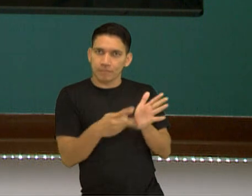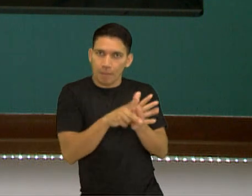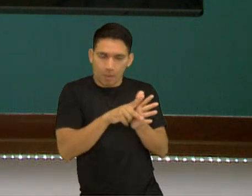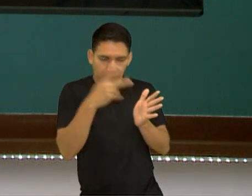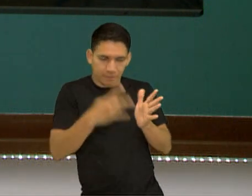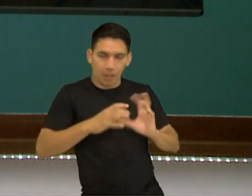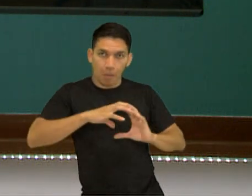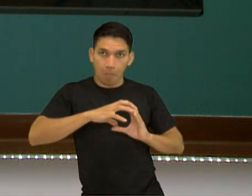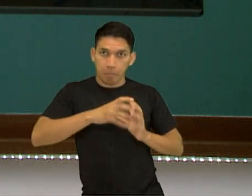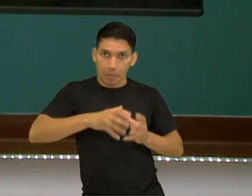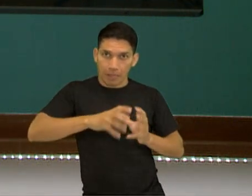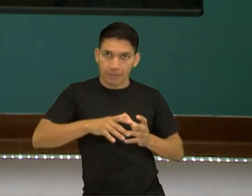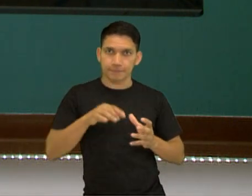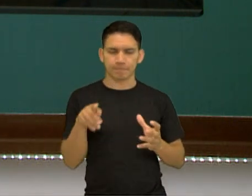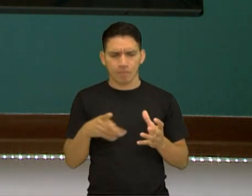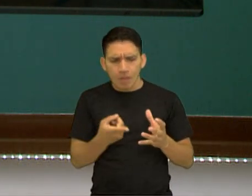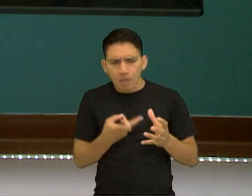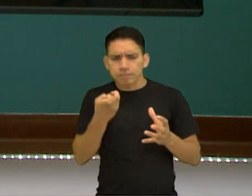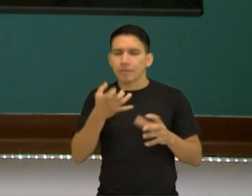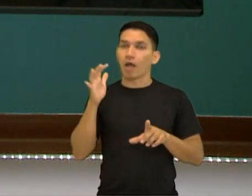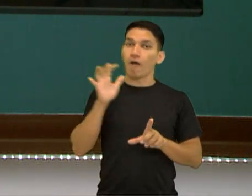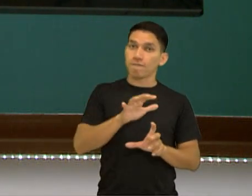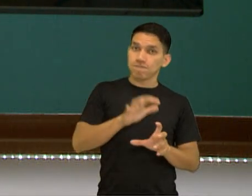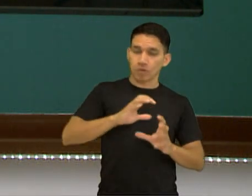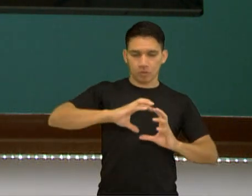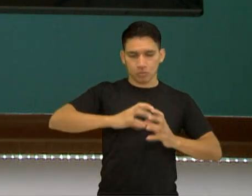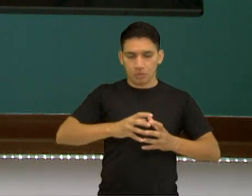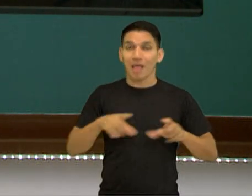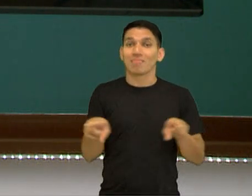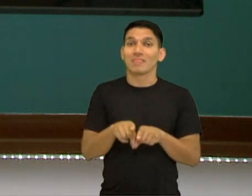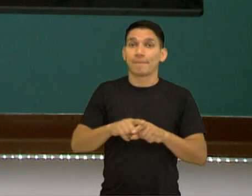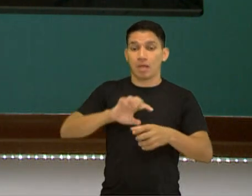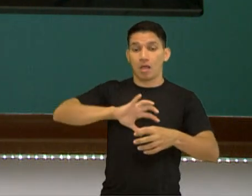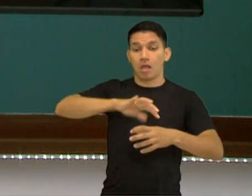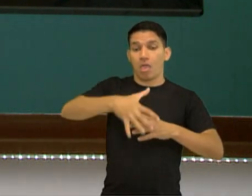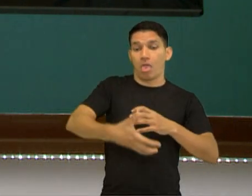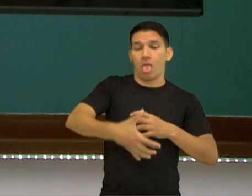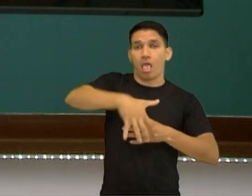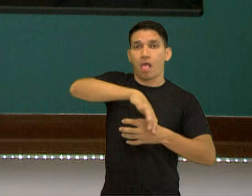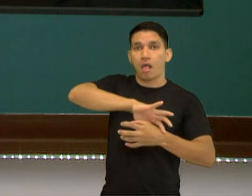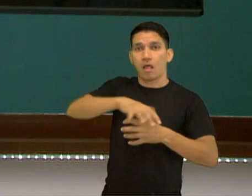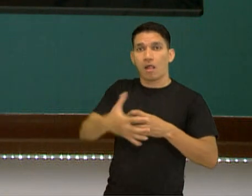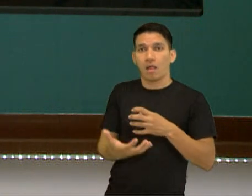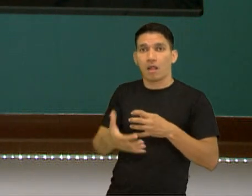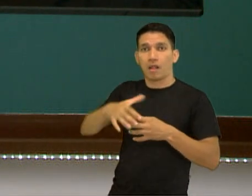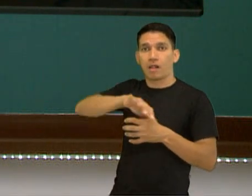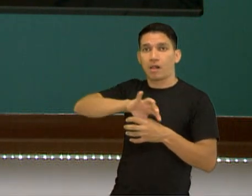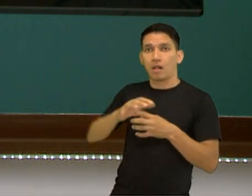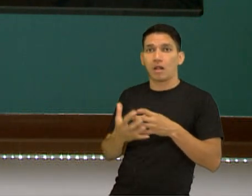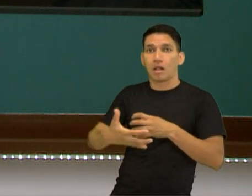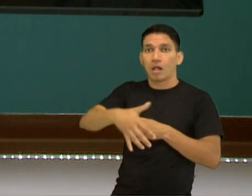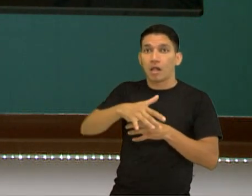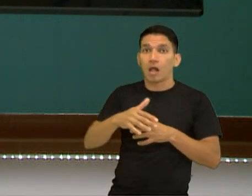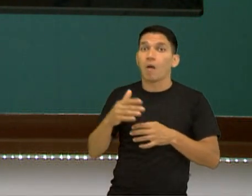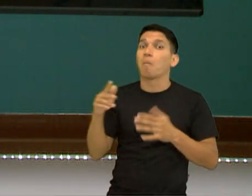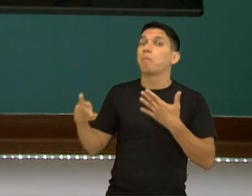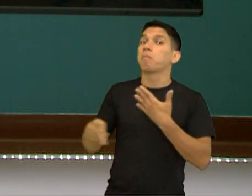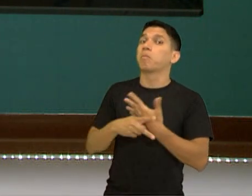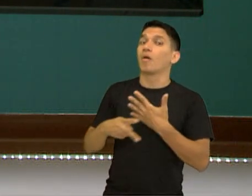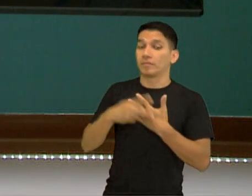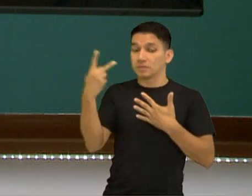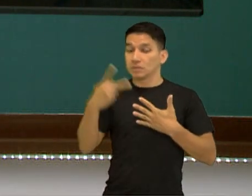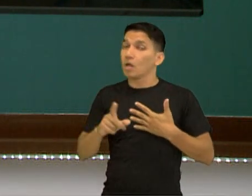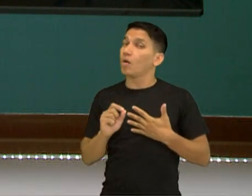das temperaturas da crosta terrestre, a atmosfera também ela tem a função de proteger o nosso